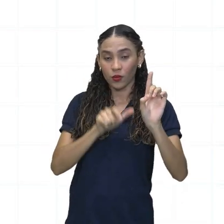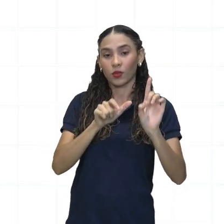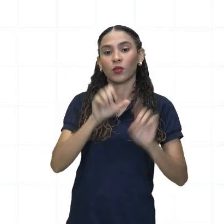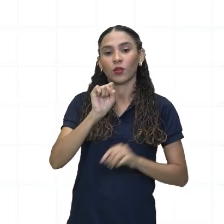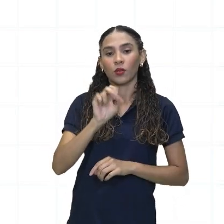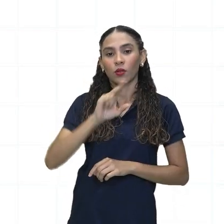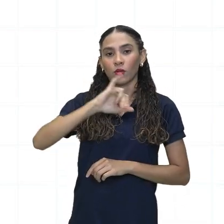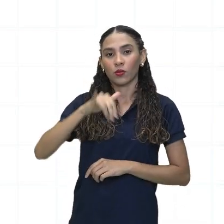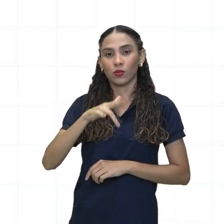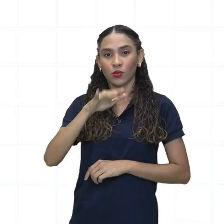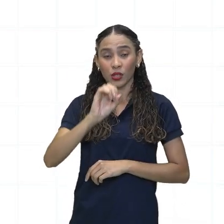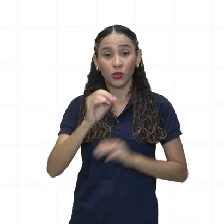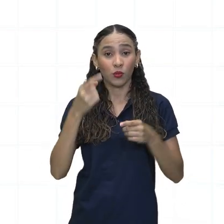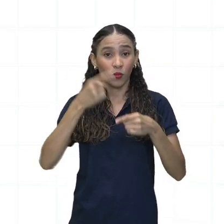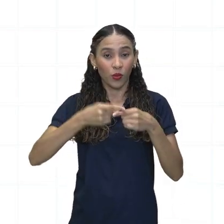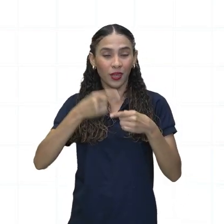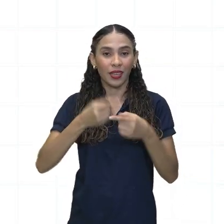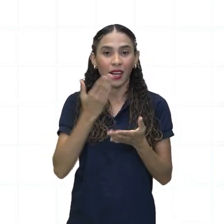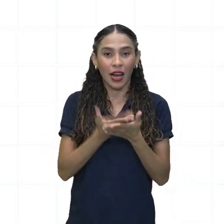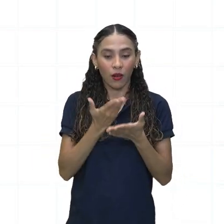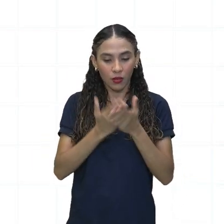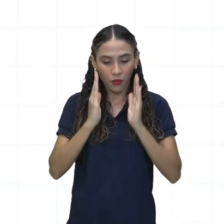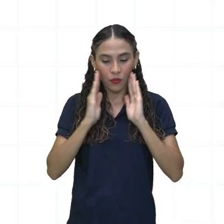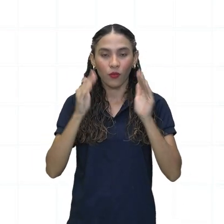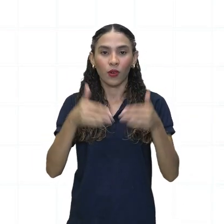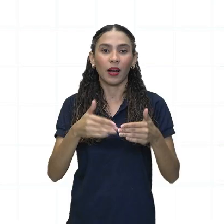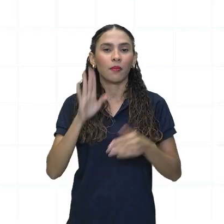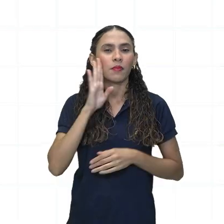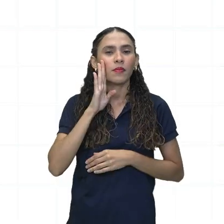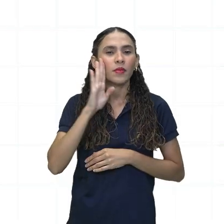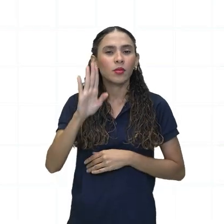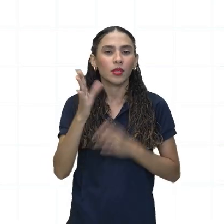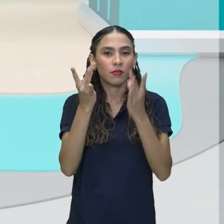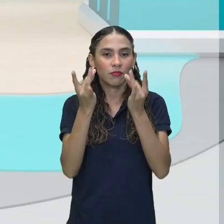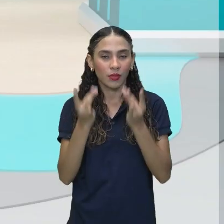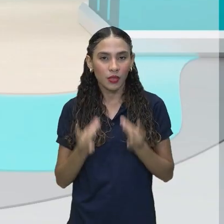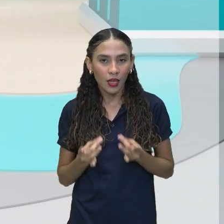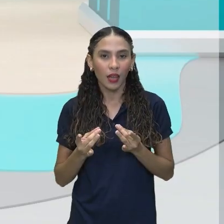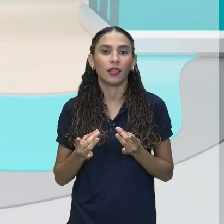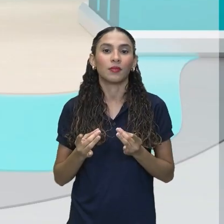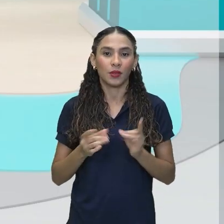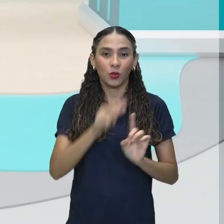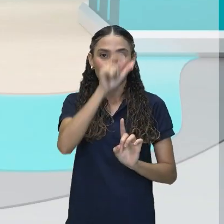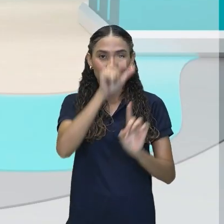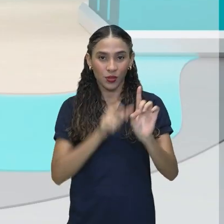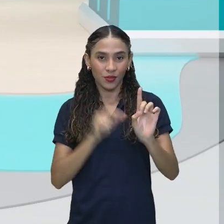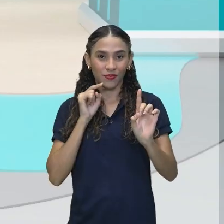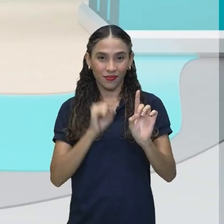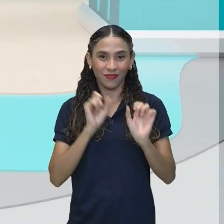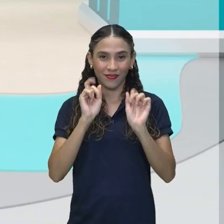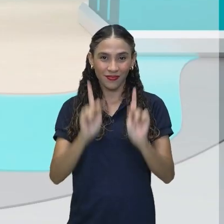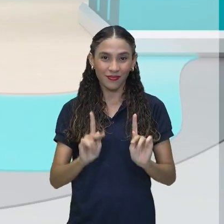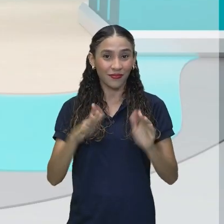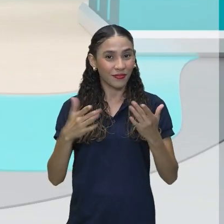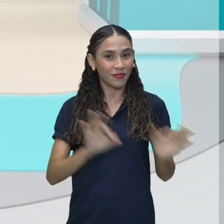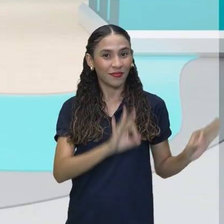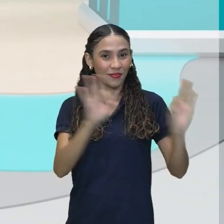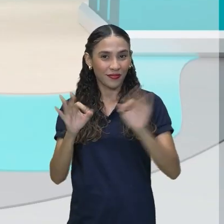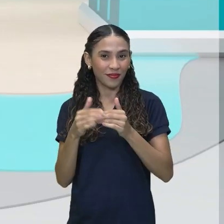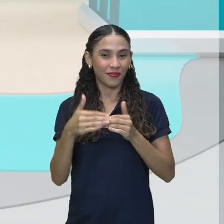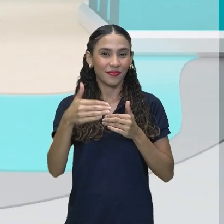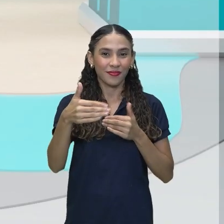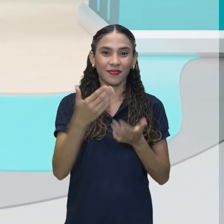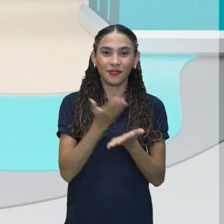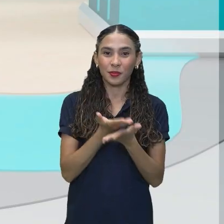sujeito, porque nesta aula vamos focar, vamos centralizar a nossa fala na questão do sujeito, ok? Então,